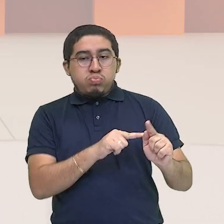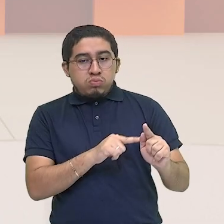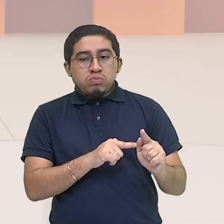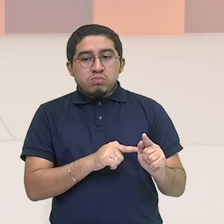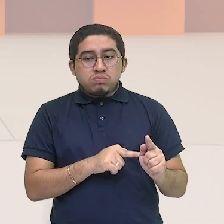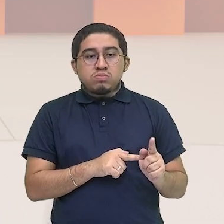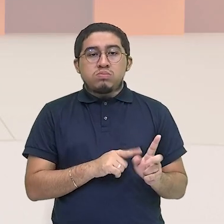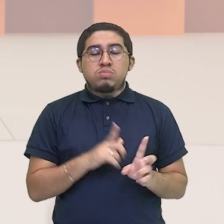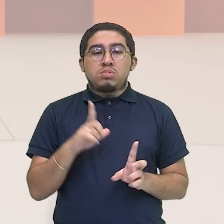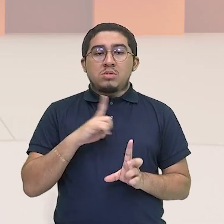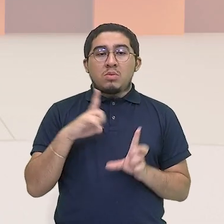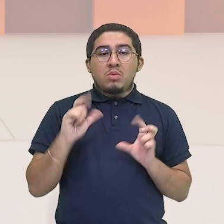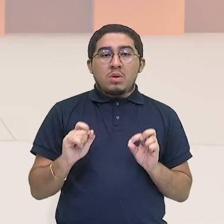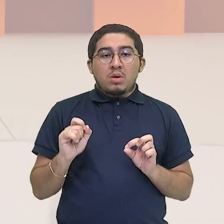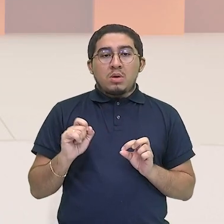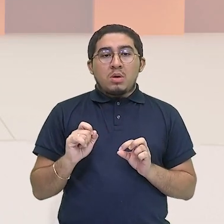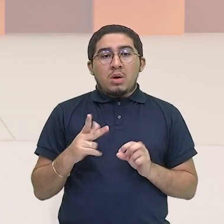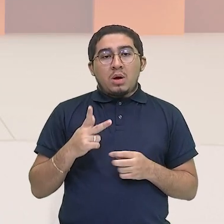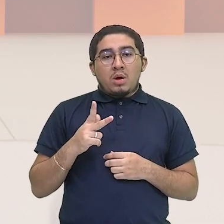aí a força, né,